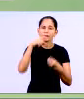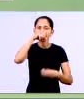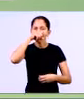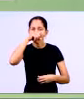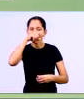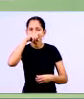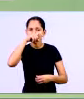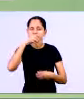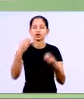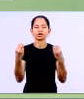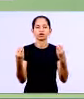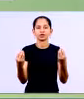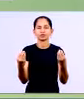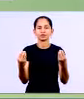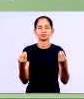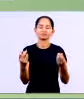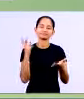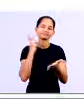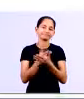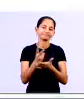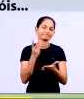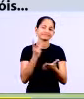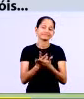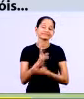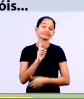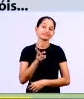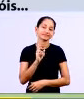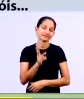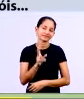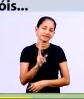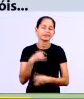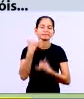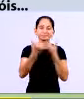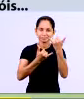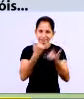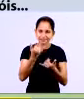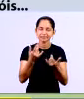todo final de semana, hein? Ok, tem as charges brincando.